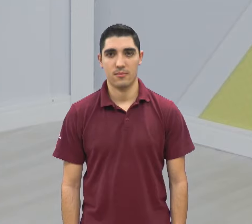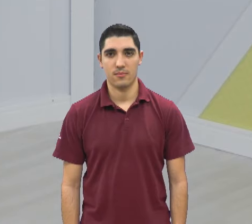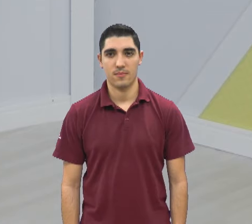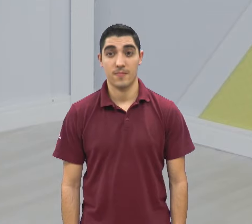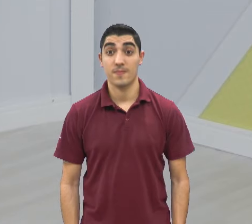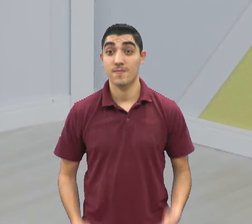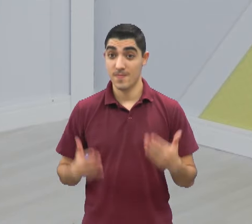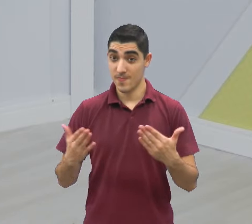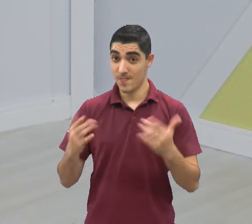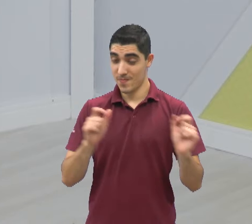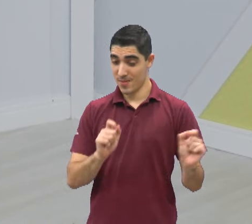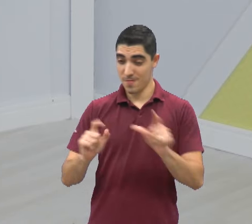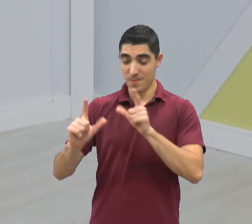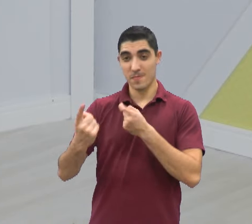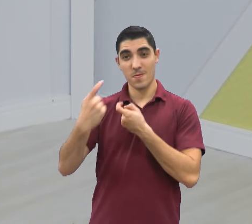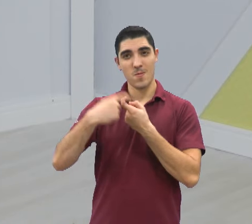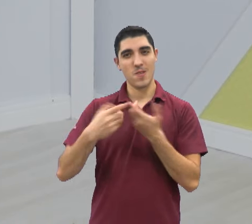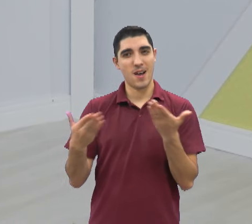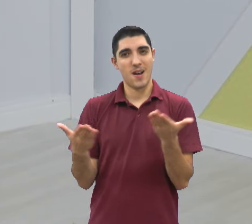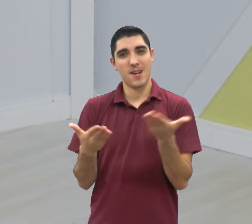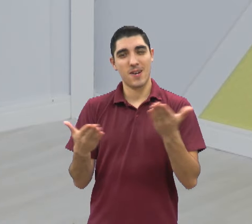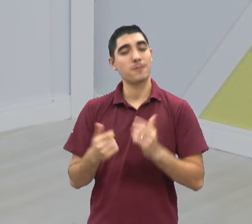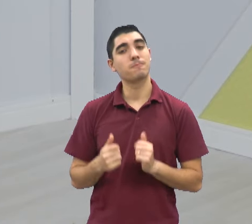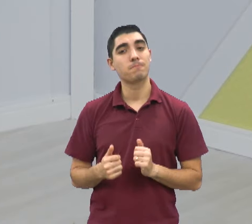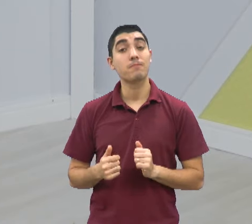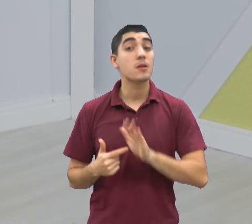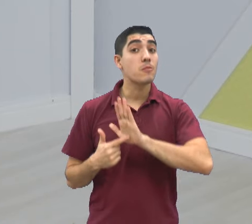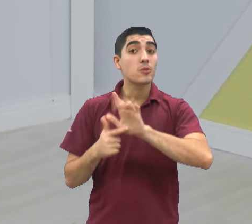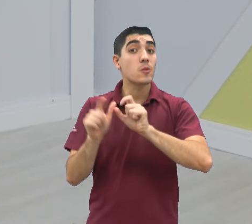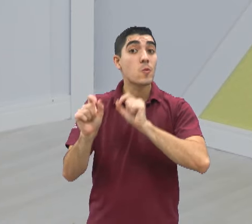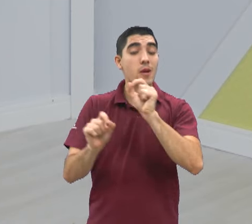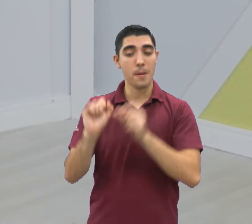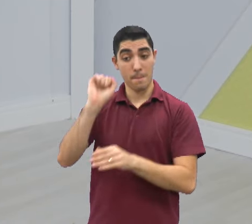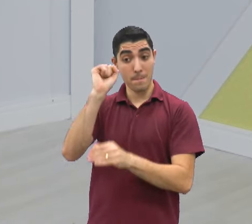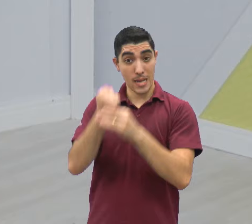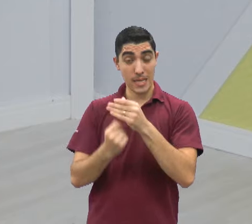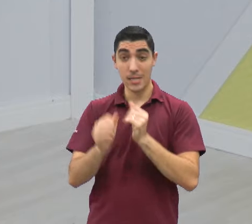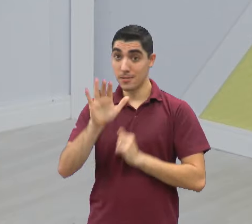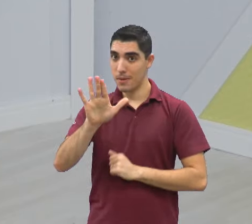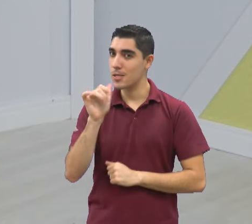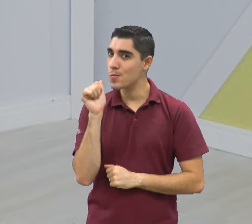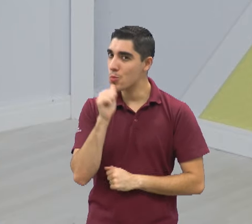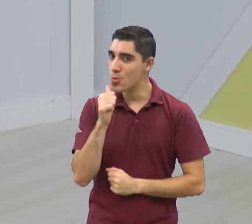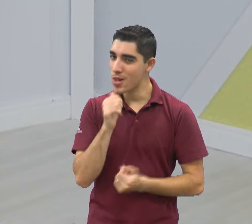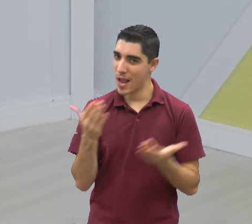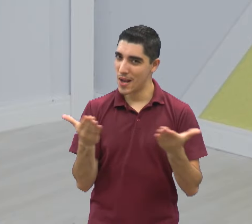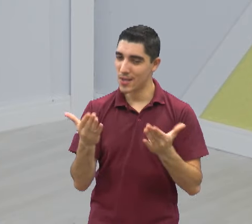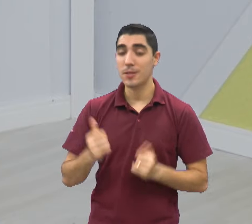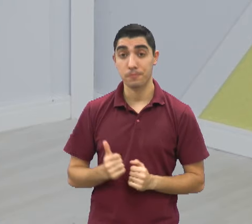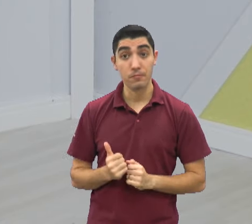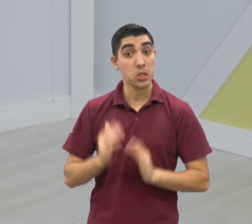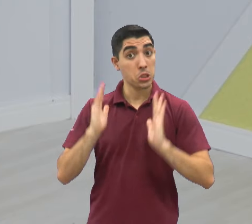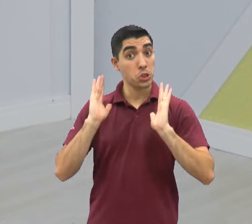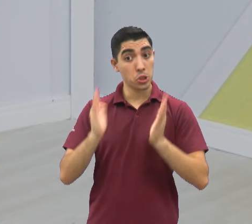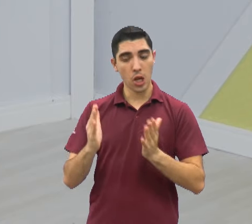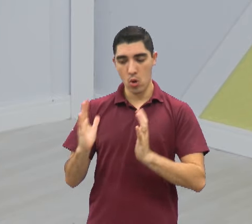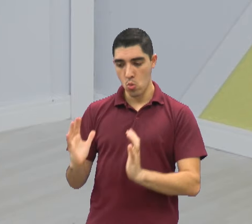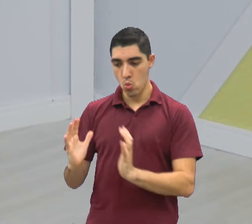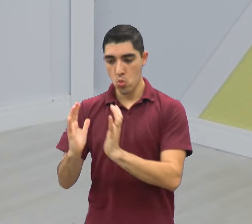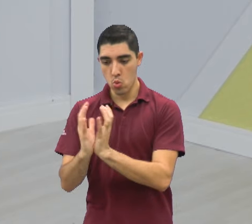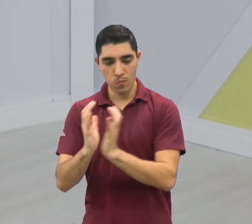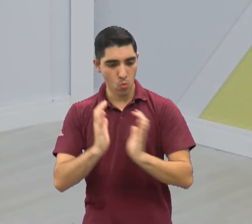Muito bem, estamos de volta com a Hora do Esporte e voltamos a falar de basquete, mas do basquete feminino. Estão definidos os grupos da fase